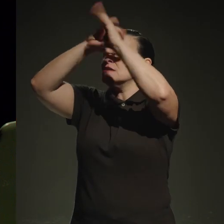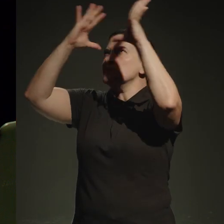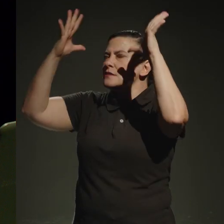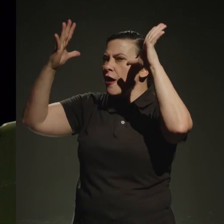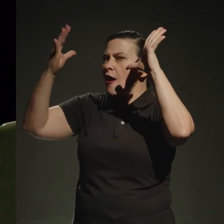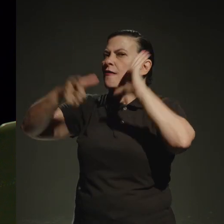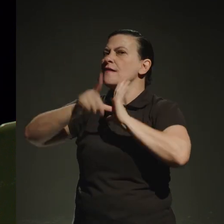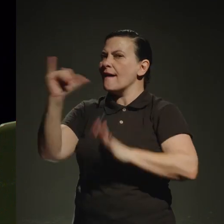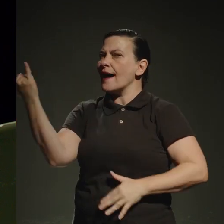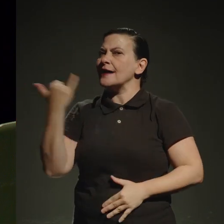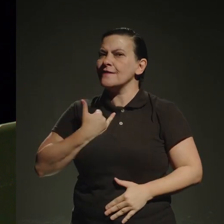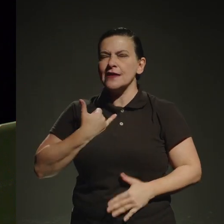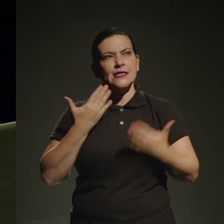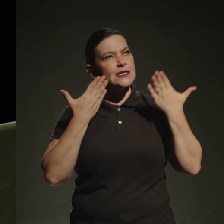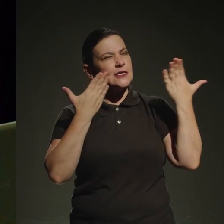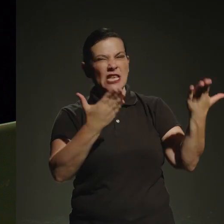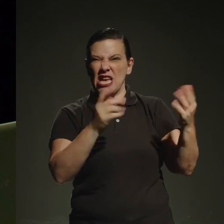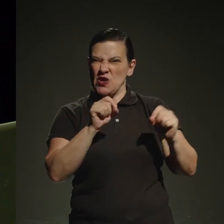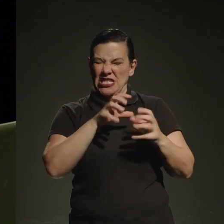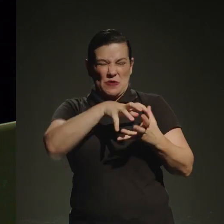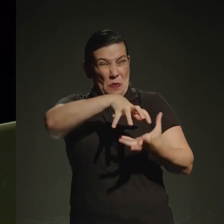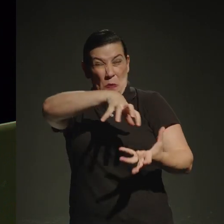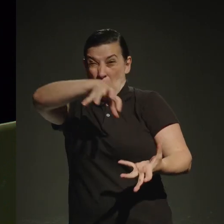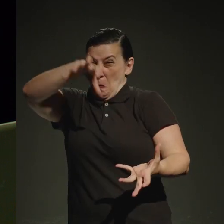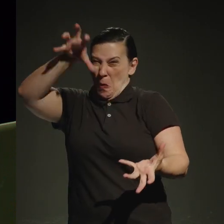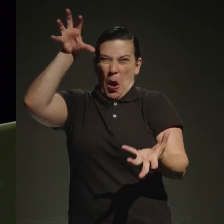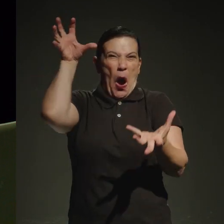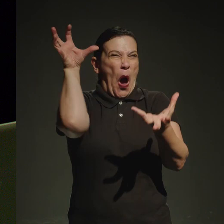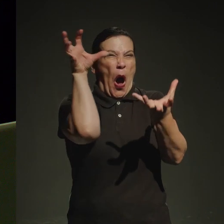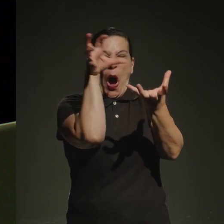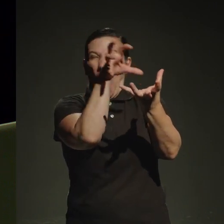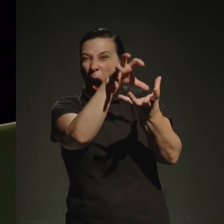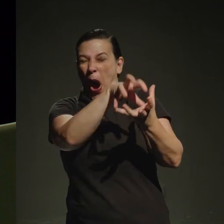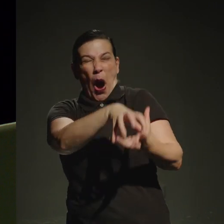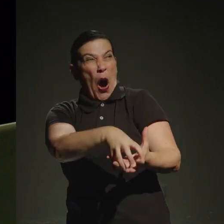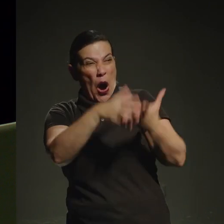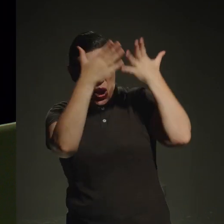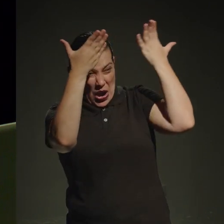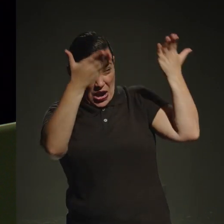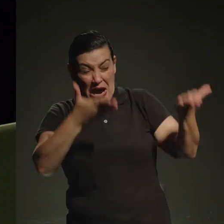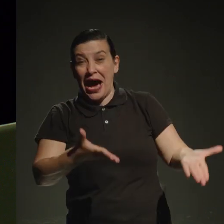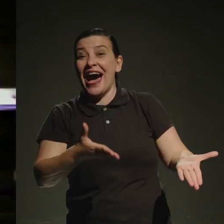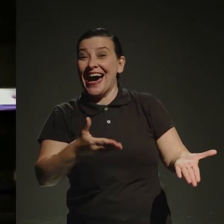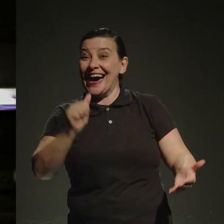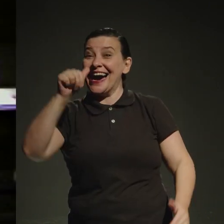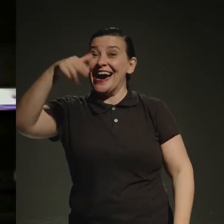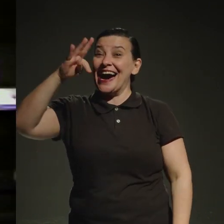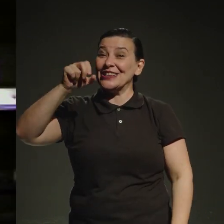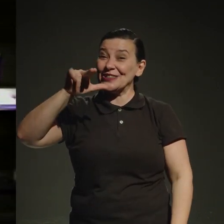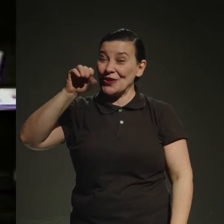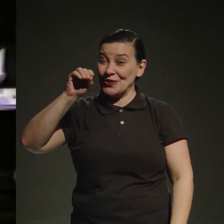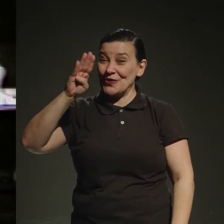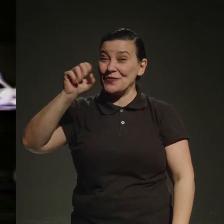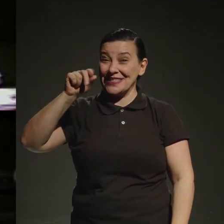Esta coisa louca nada mais é do que o monstruoso Briarel em carne e osso. Ah, por Antônio Bandeiras, que me cago hasta